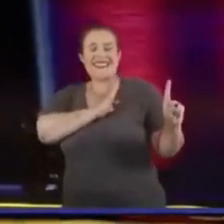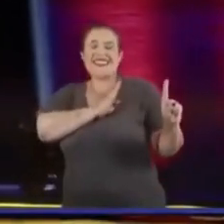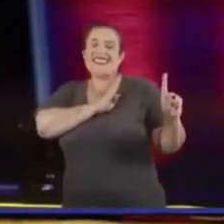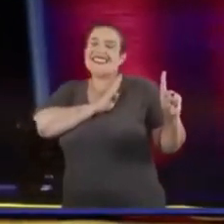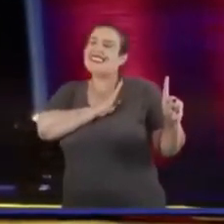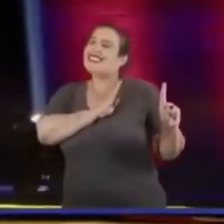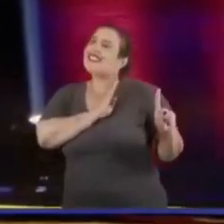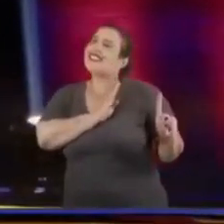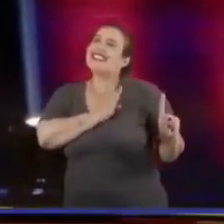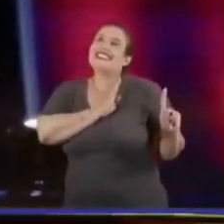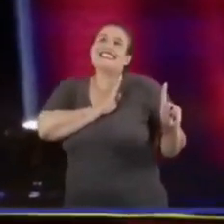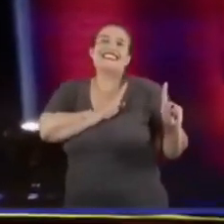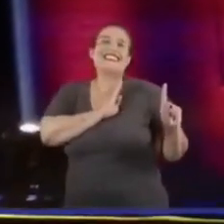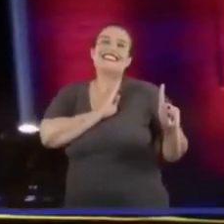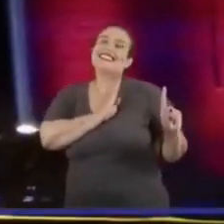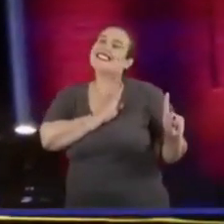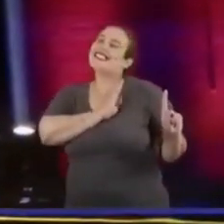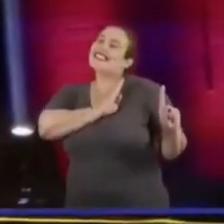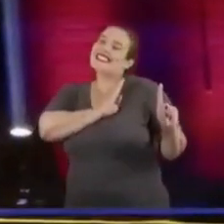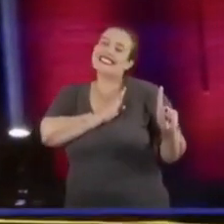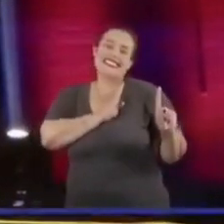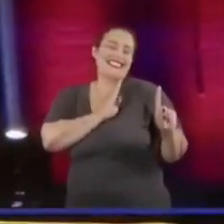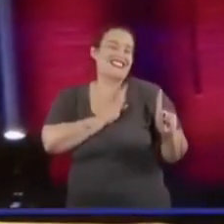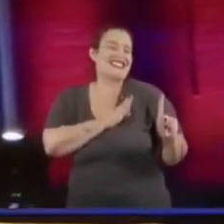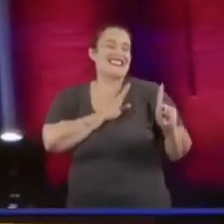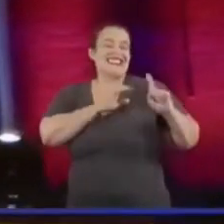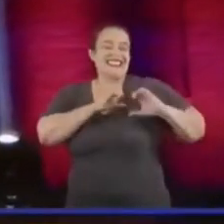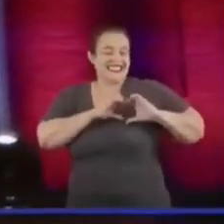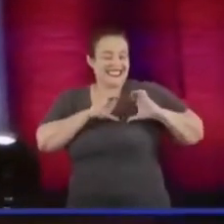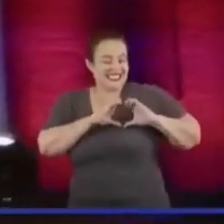feliz quando te vê.